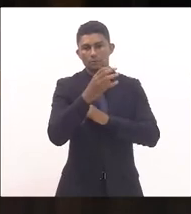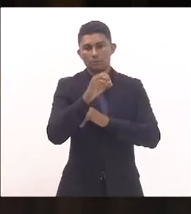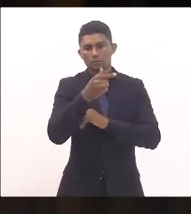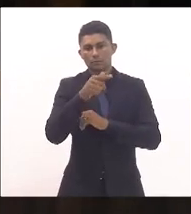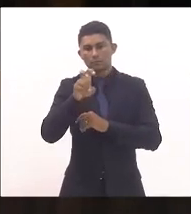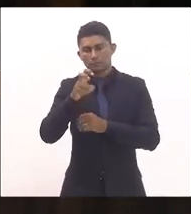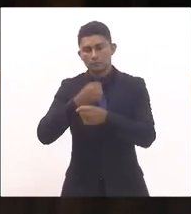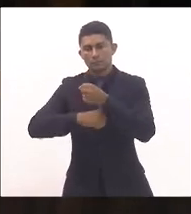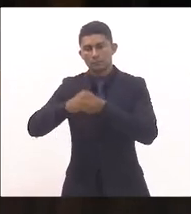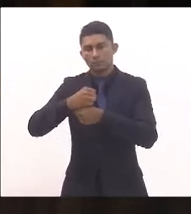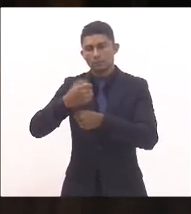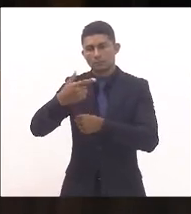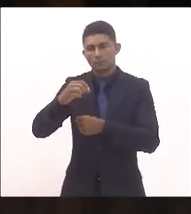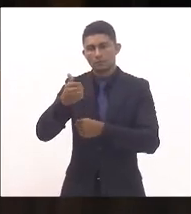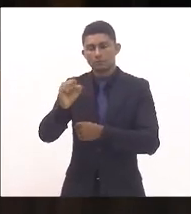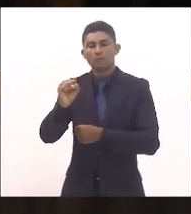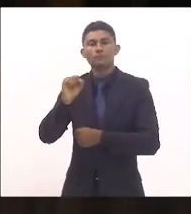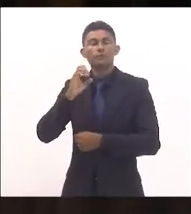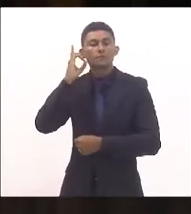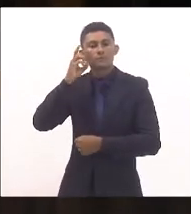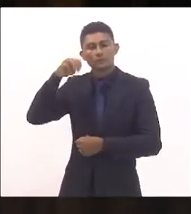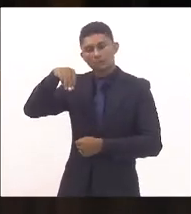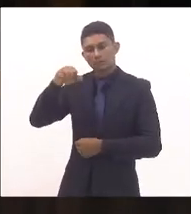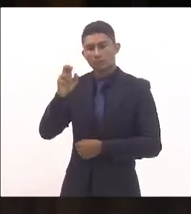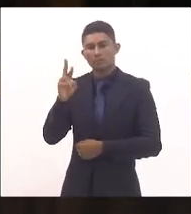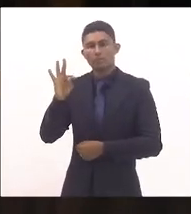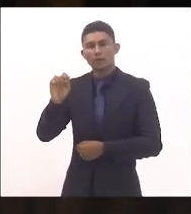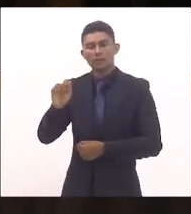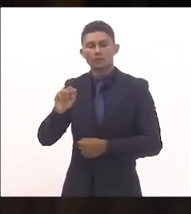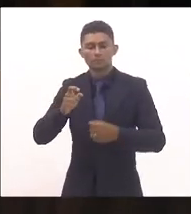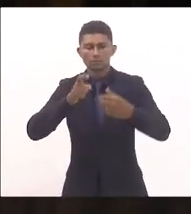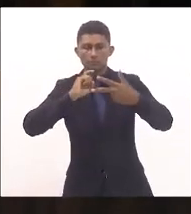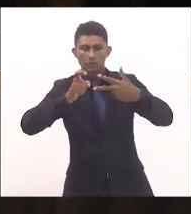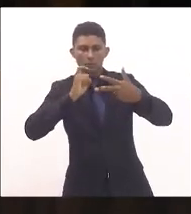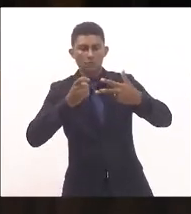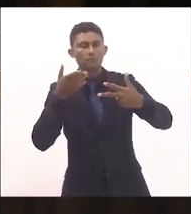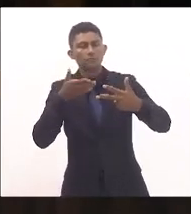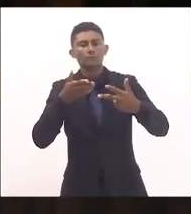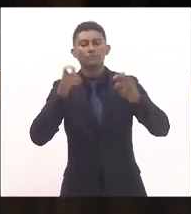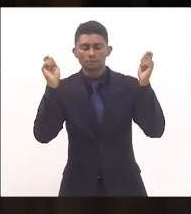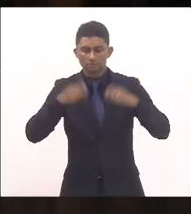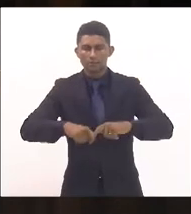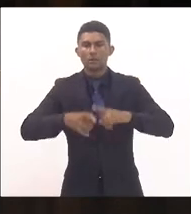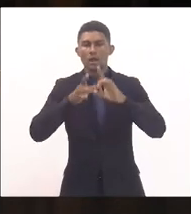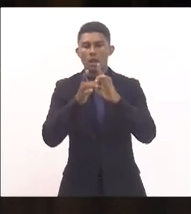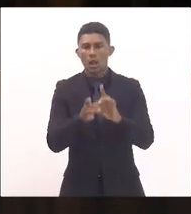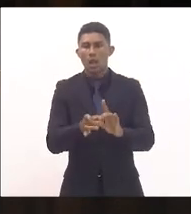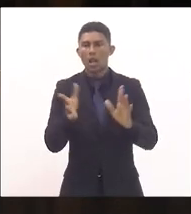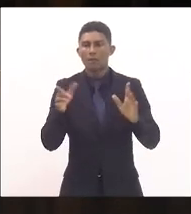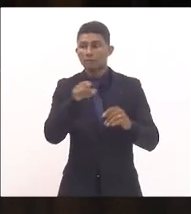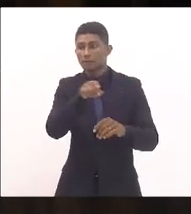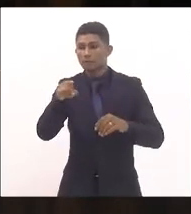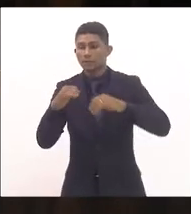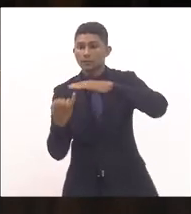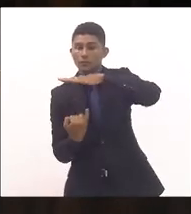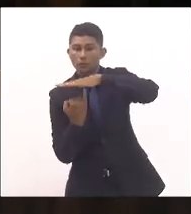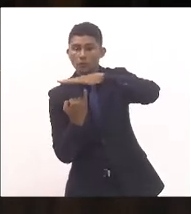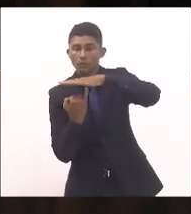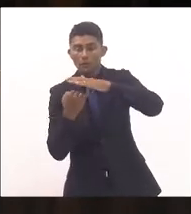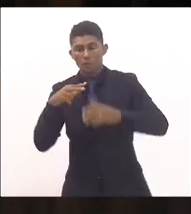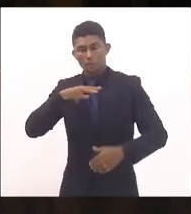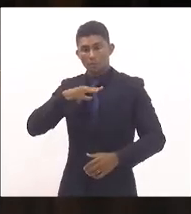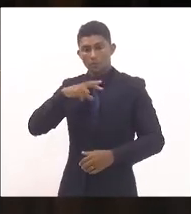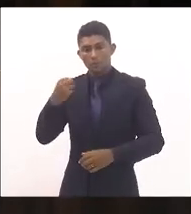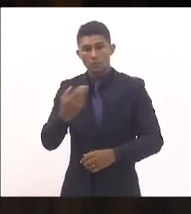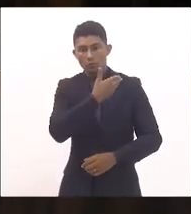de 18, de autoria da deputada Marta Rocha, que autoriza o Poder Executivo a realizar convênio com as instituições públicas e privadas de ensino superior